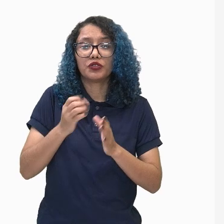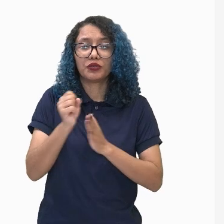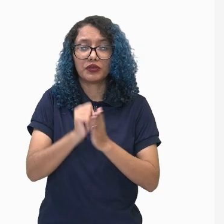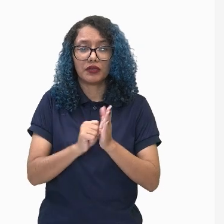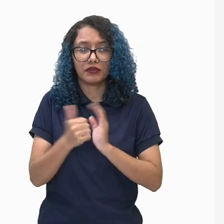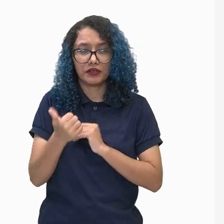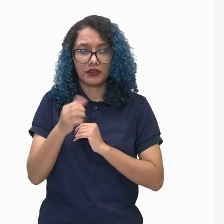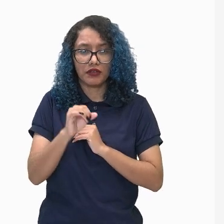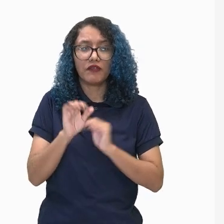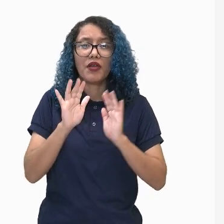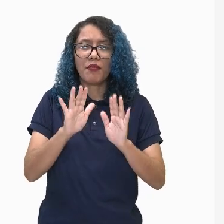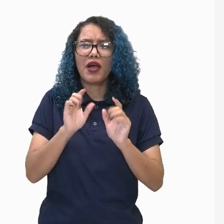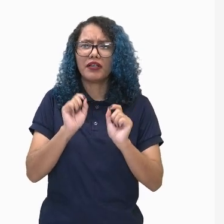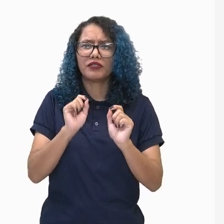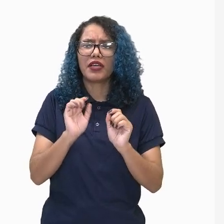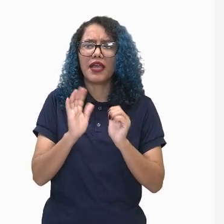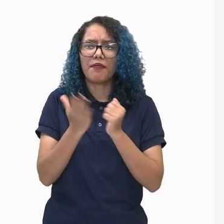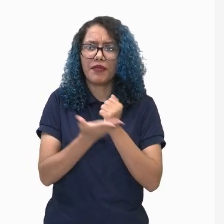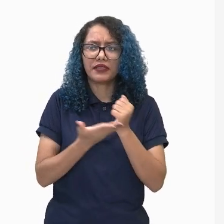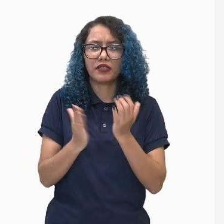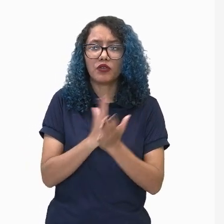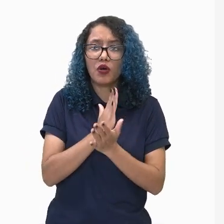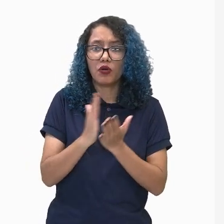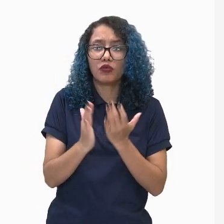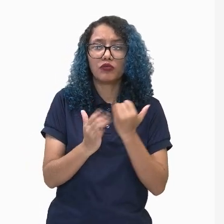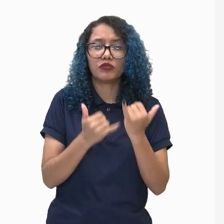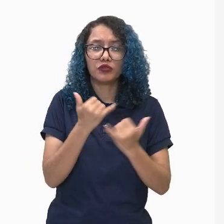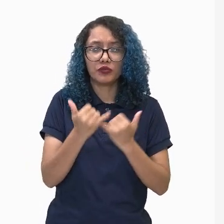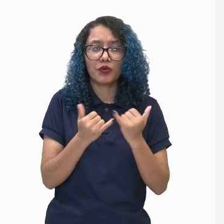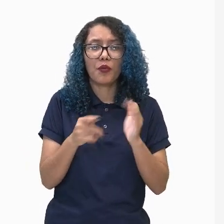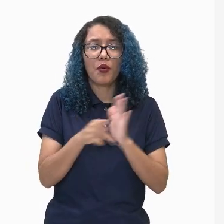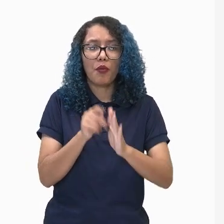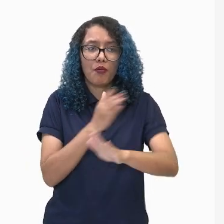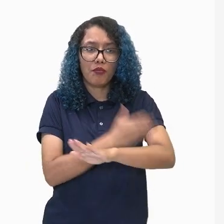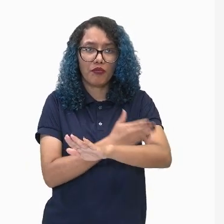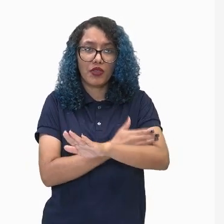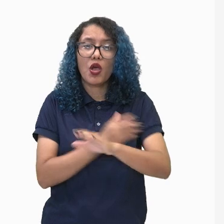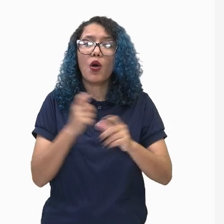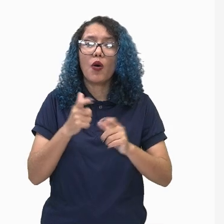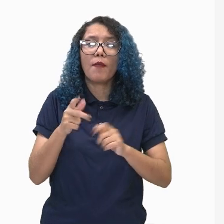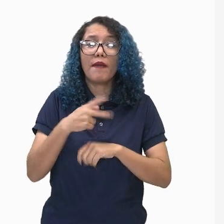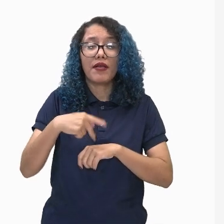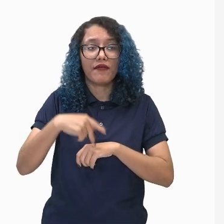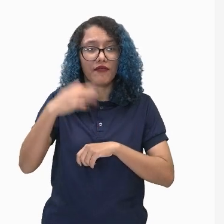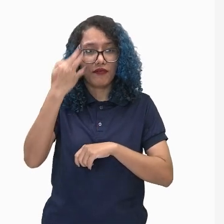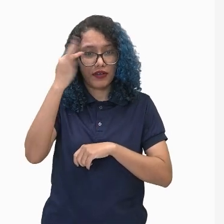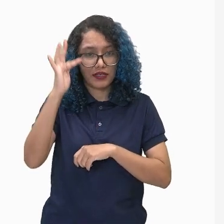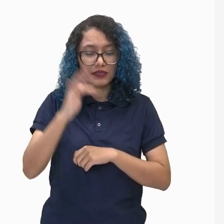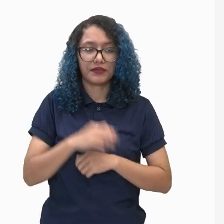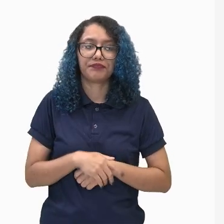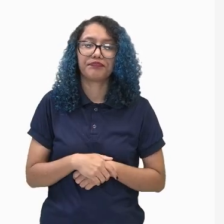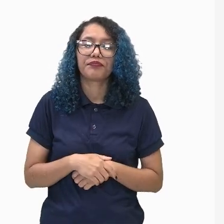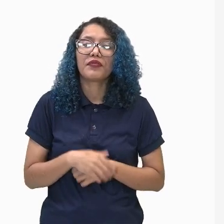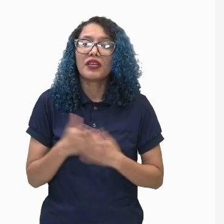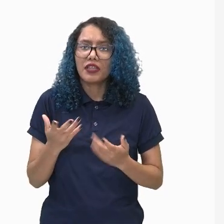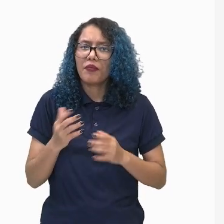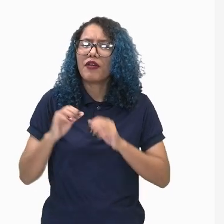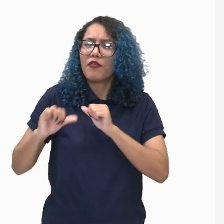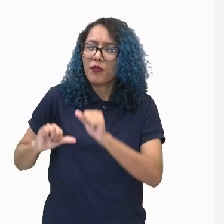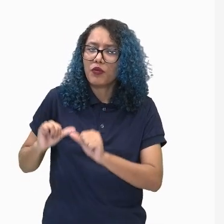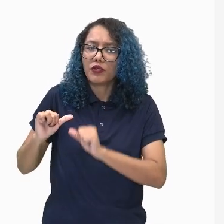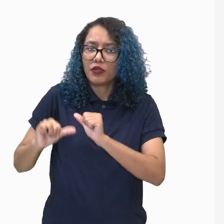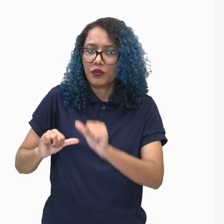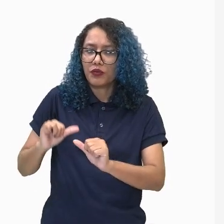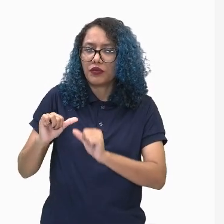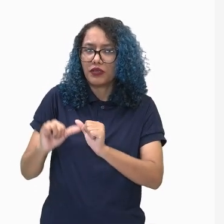jogos medievais na França. A versão moderna do esporte começou a tomar forma, né? Ou se tornar